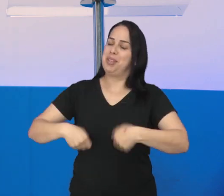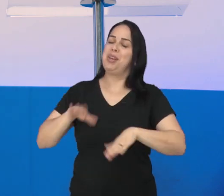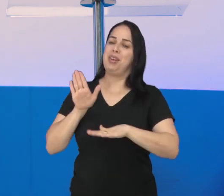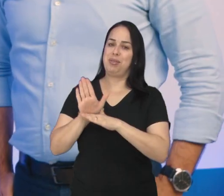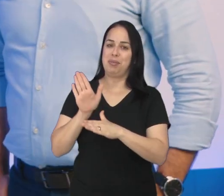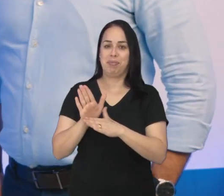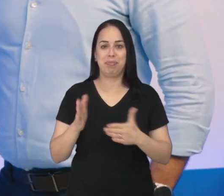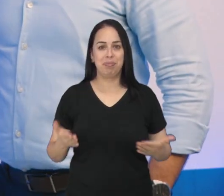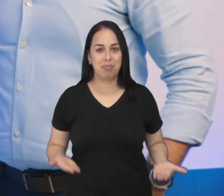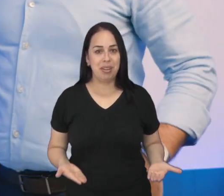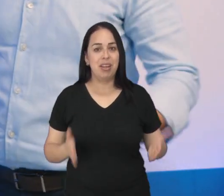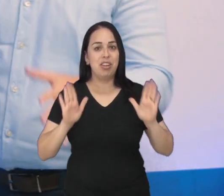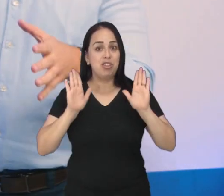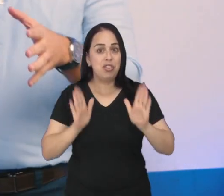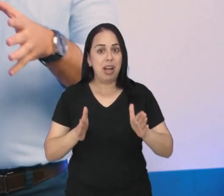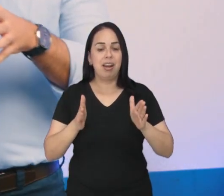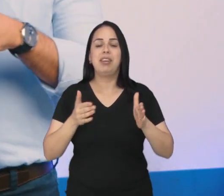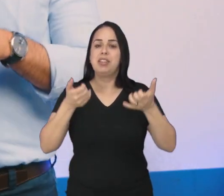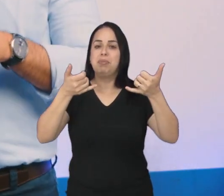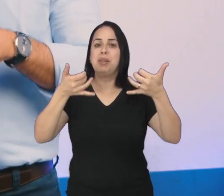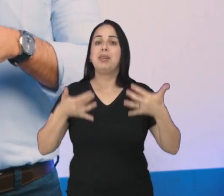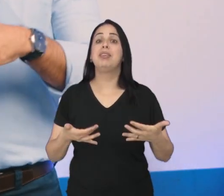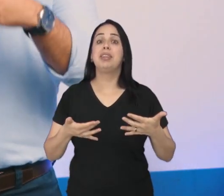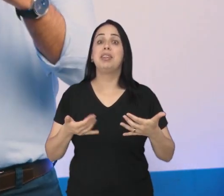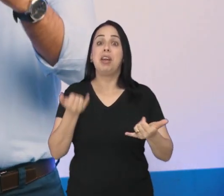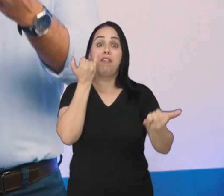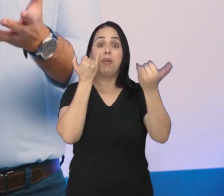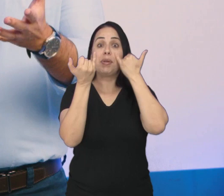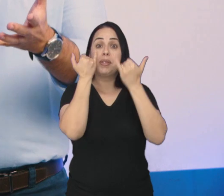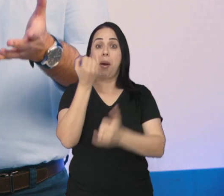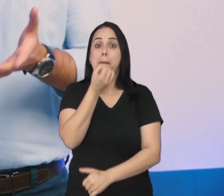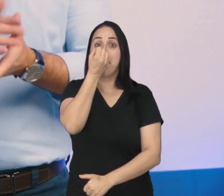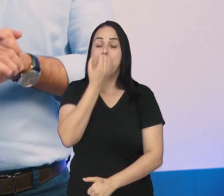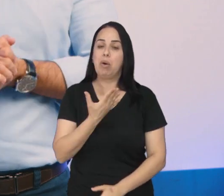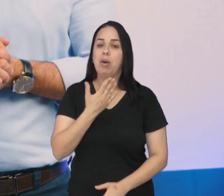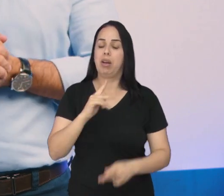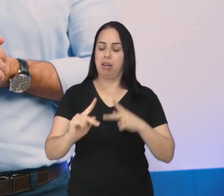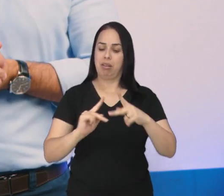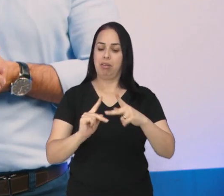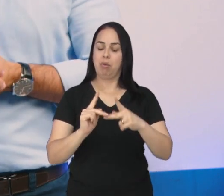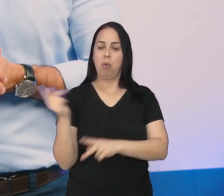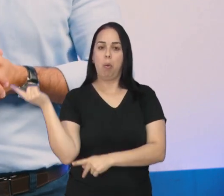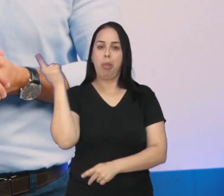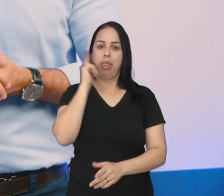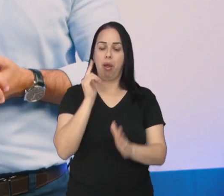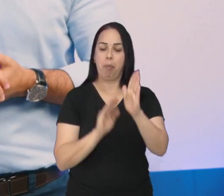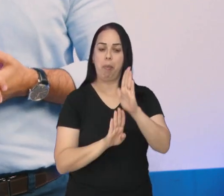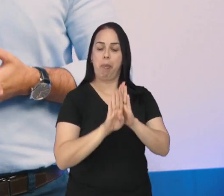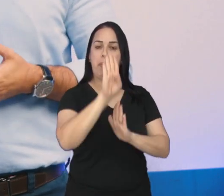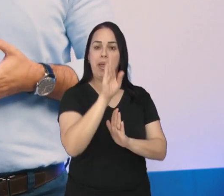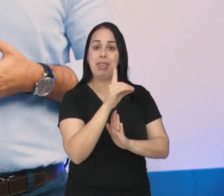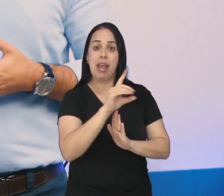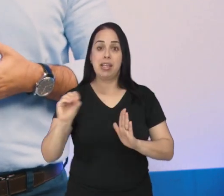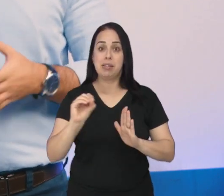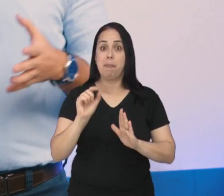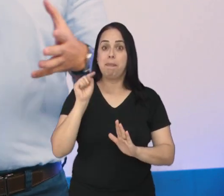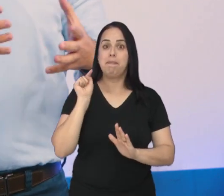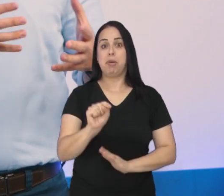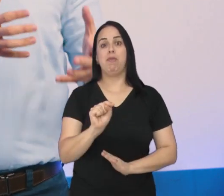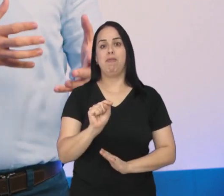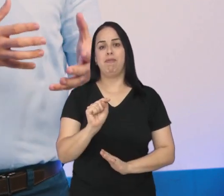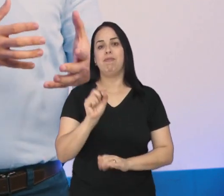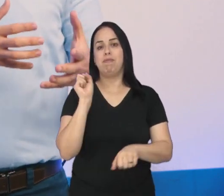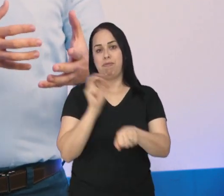hein? E como a gente falou na abertura do jornal, uma boa notícia. São José dos Campos gerou mais de 10 mil vagas de emprego no